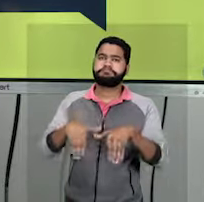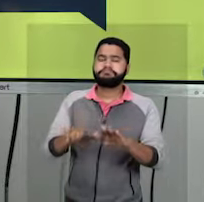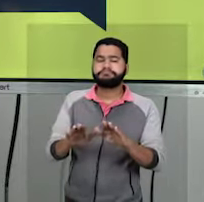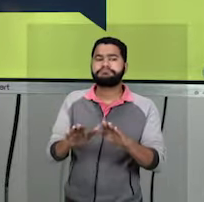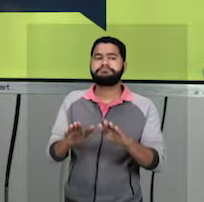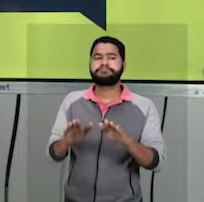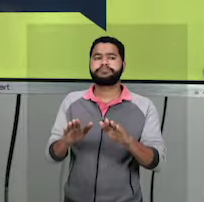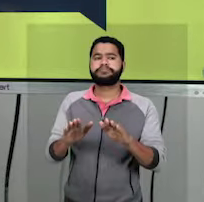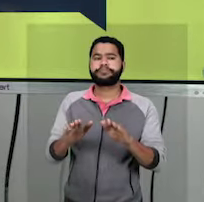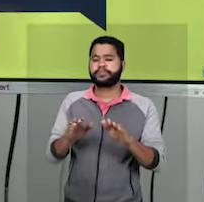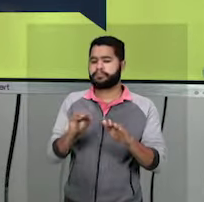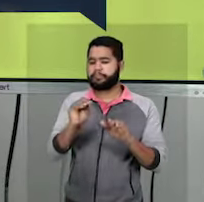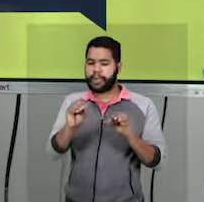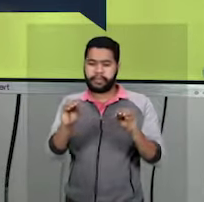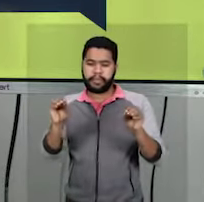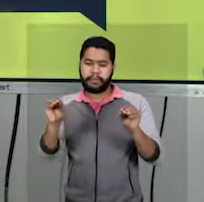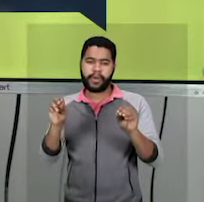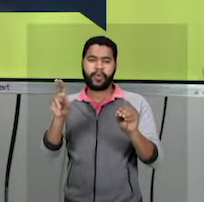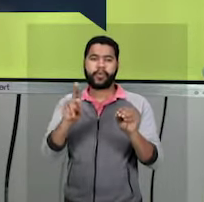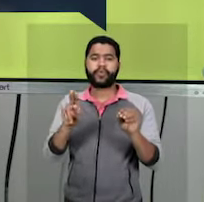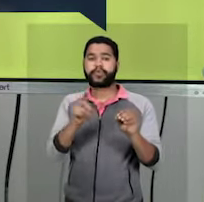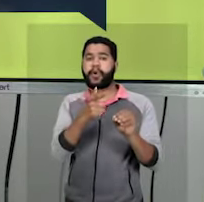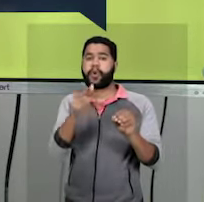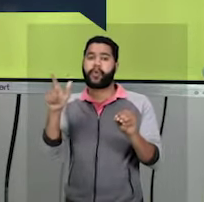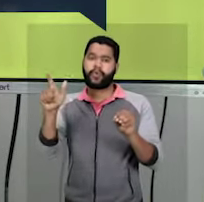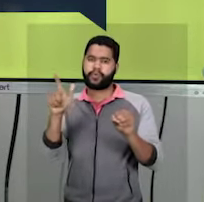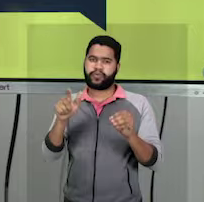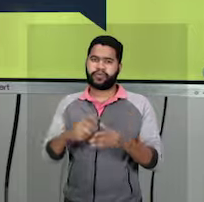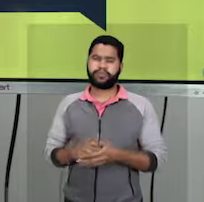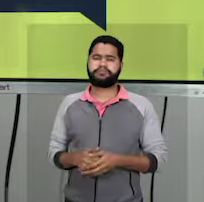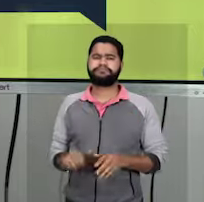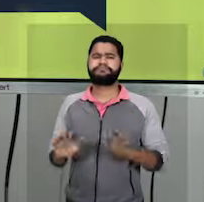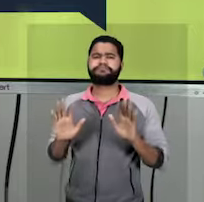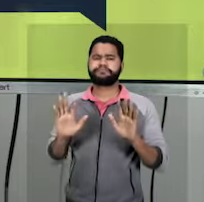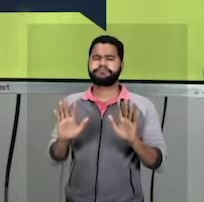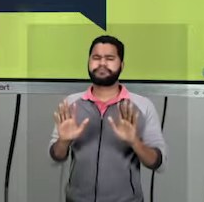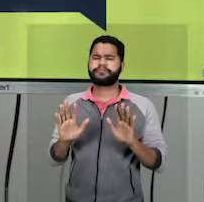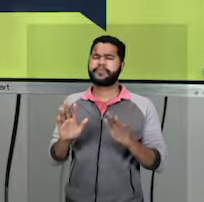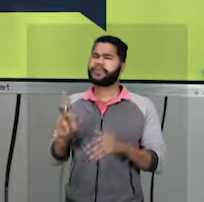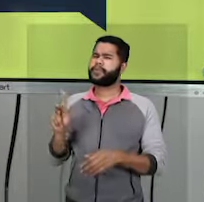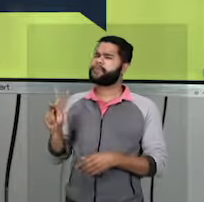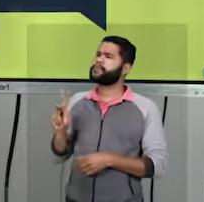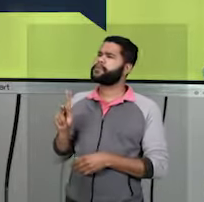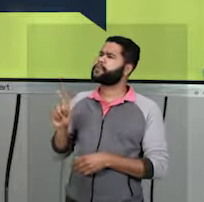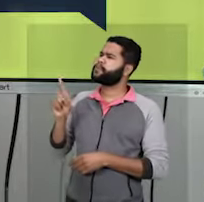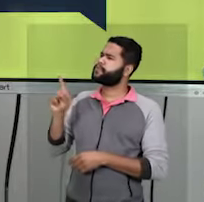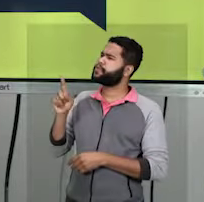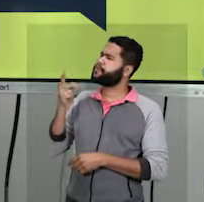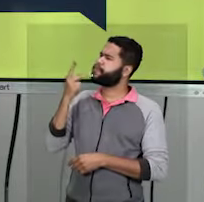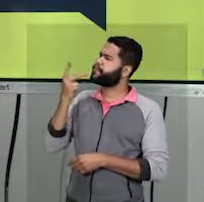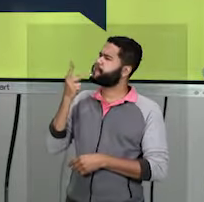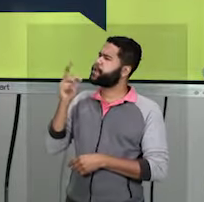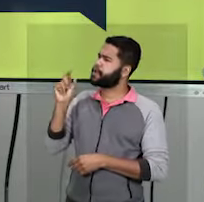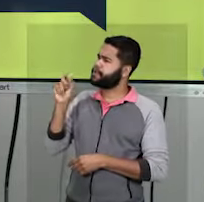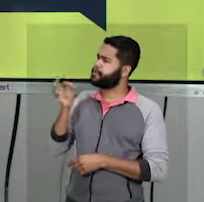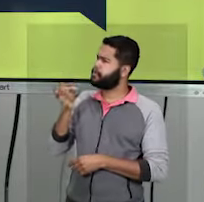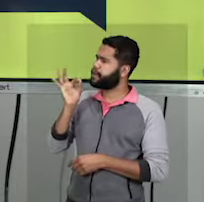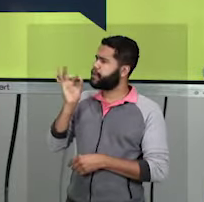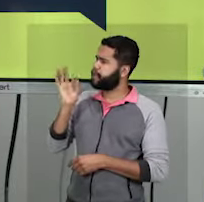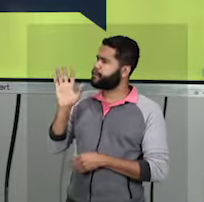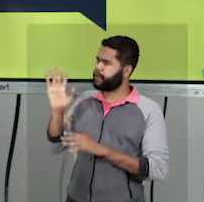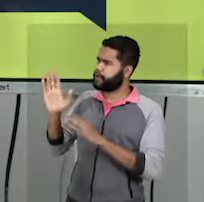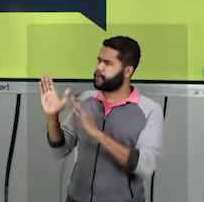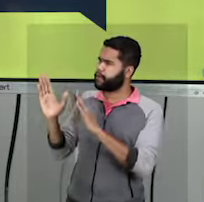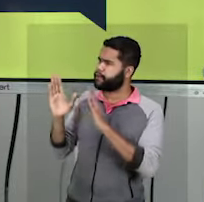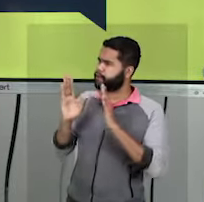para distribuidoras que vão usar outros caminhos mas professora você está falando do café